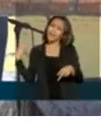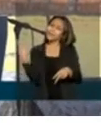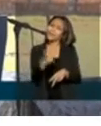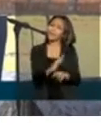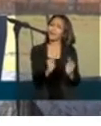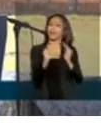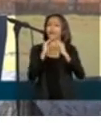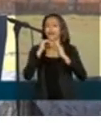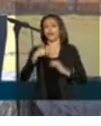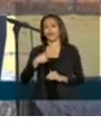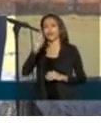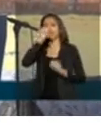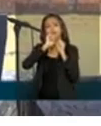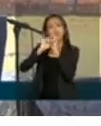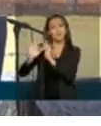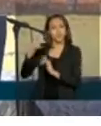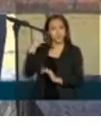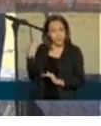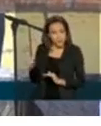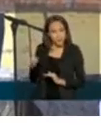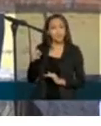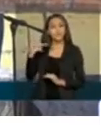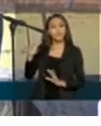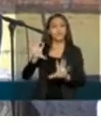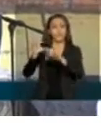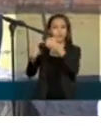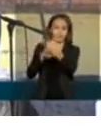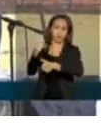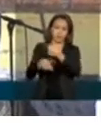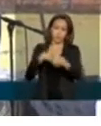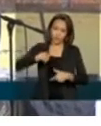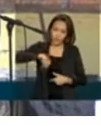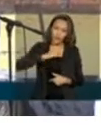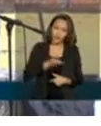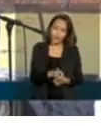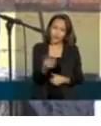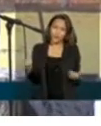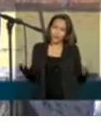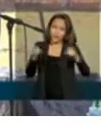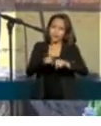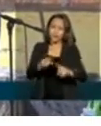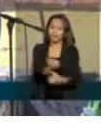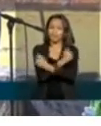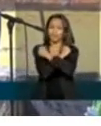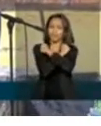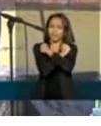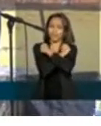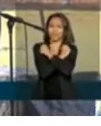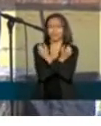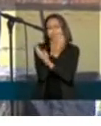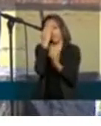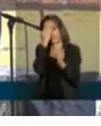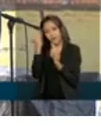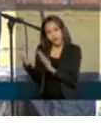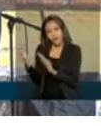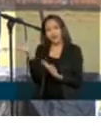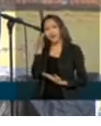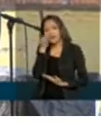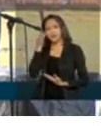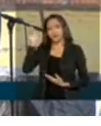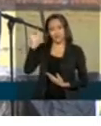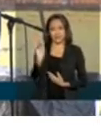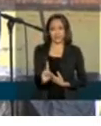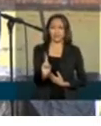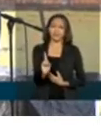o abençoe, você e a sua equipe, e que nós possamos continuar essas parcerias. Um grande abraço, muito obrigado pela presença